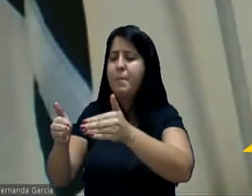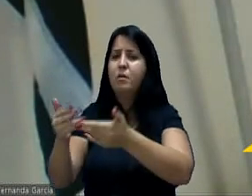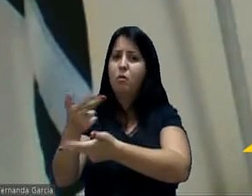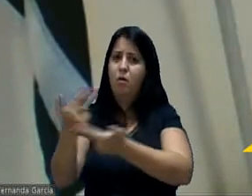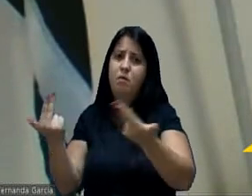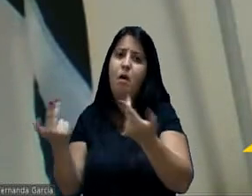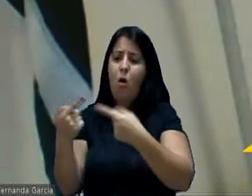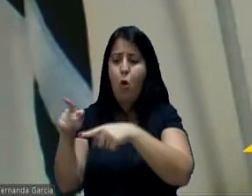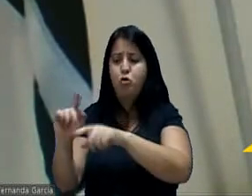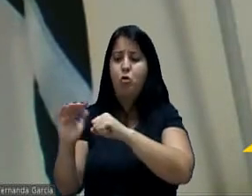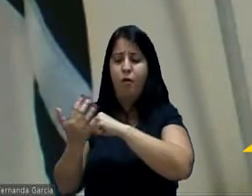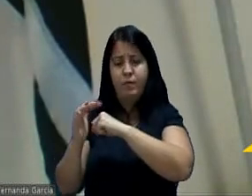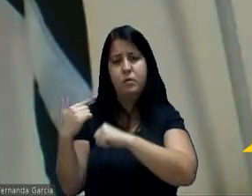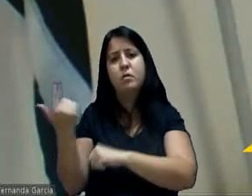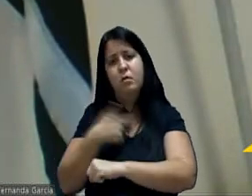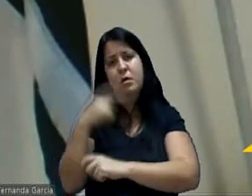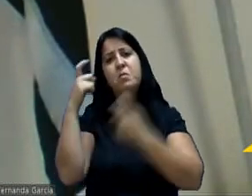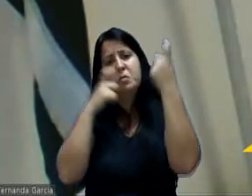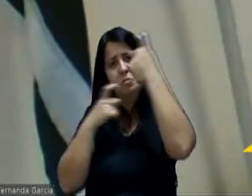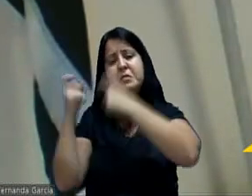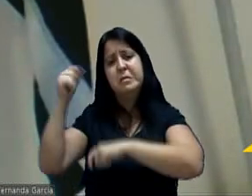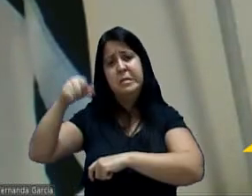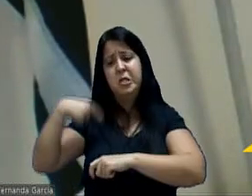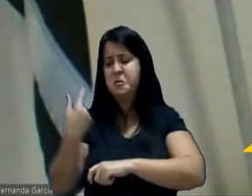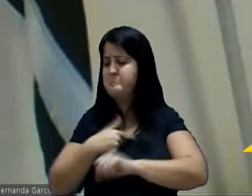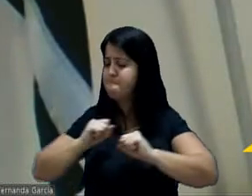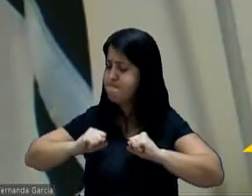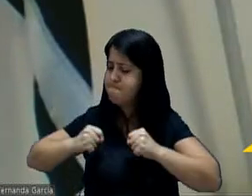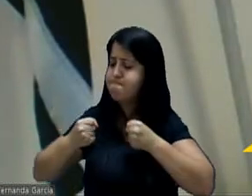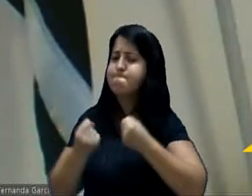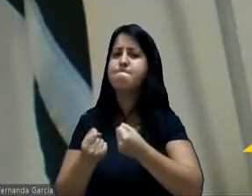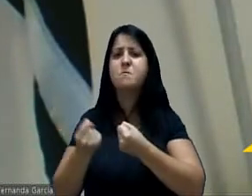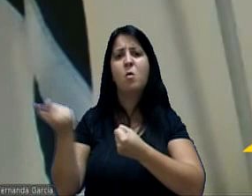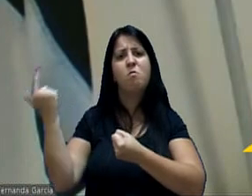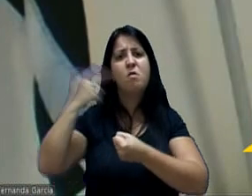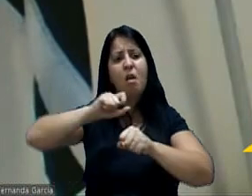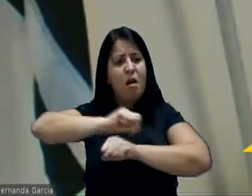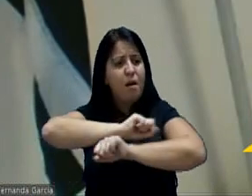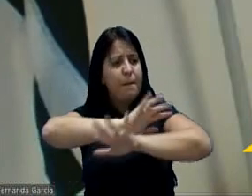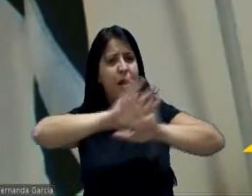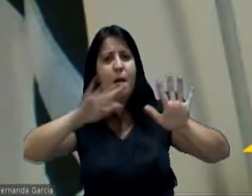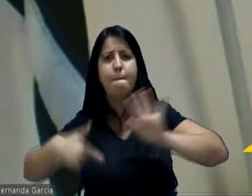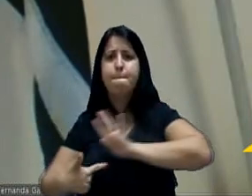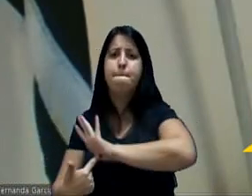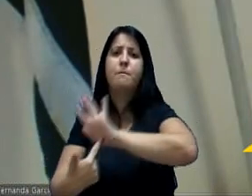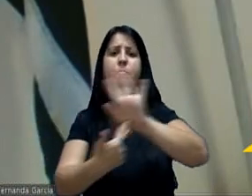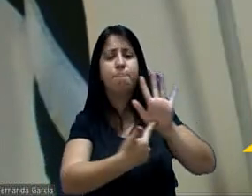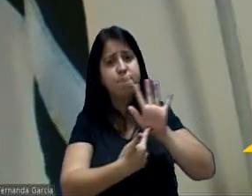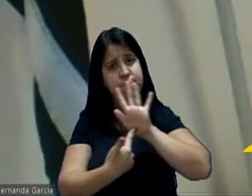tem uma grande preocupação, tem lutado bastante para que haja transparência,